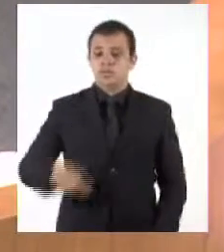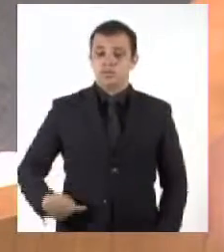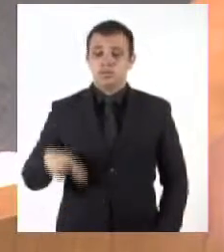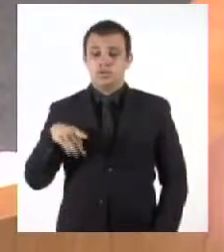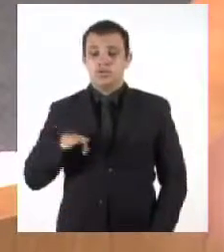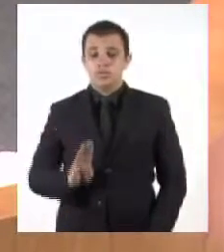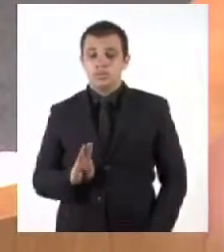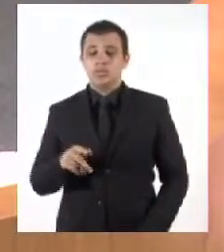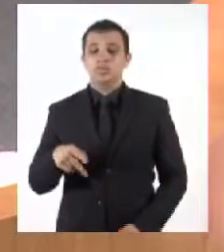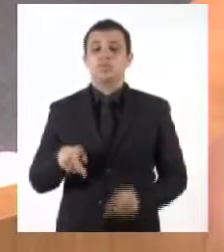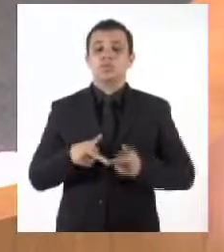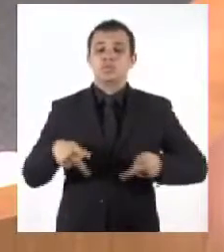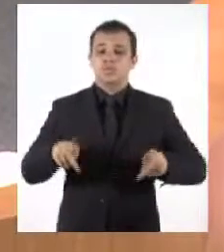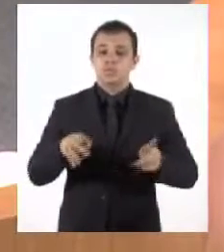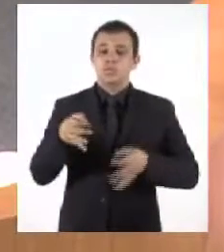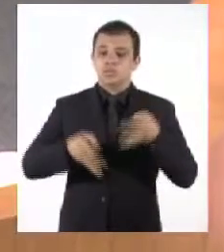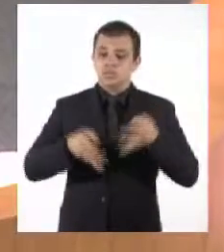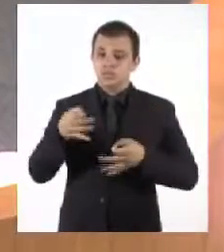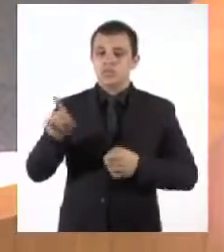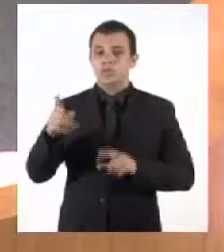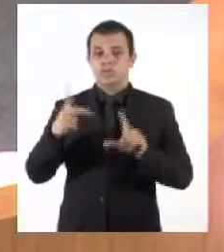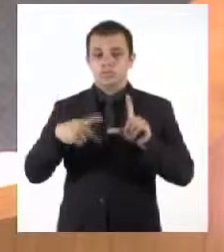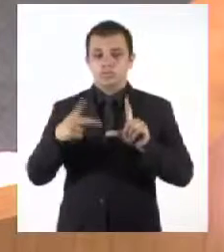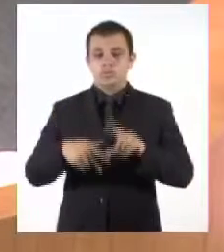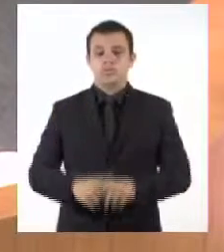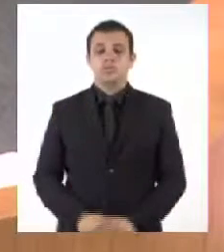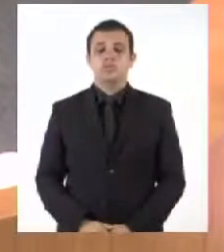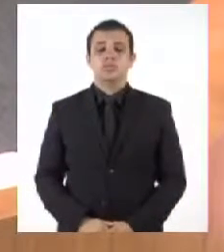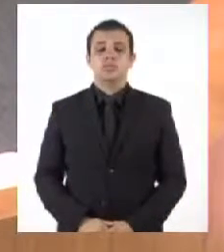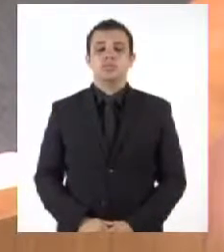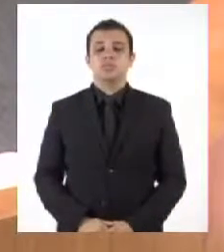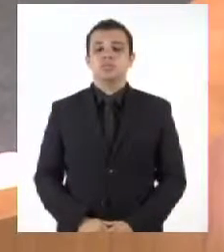de Justiça de Passo do Lumiar,